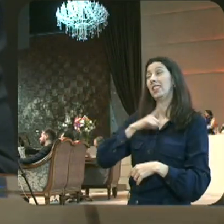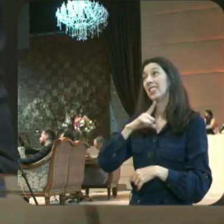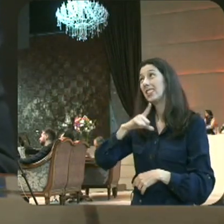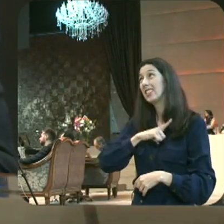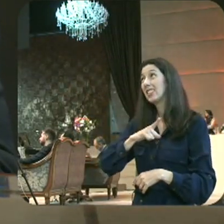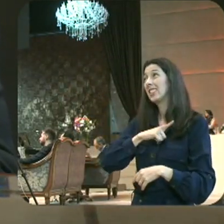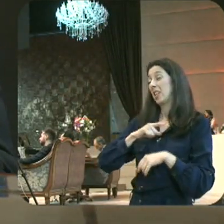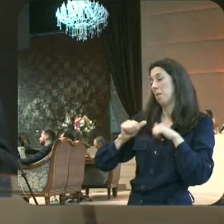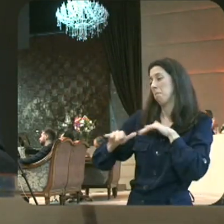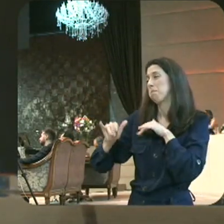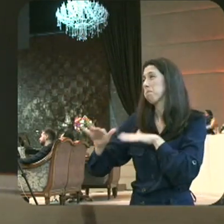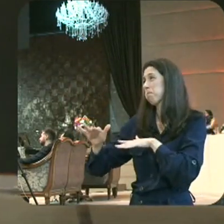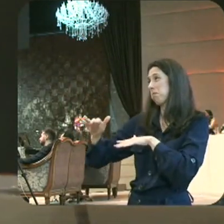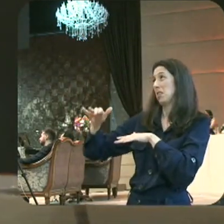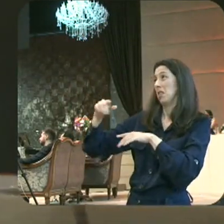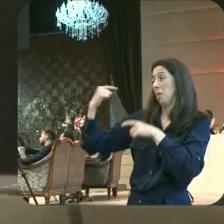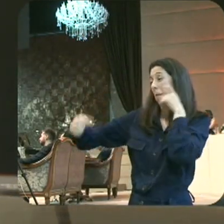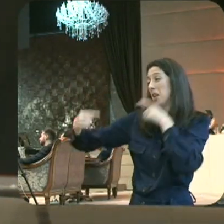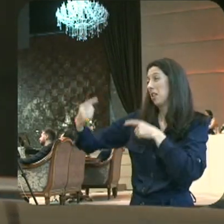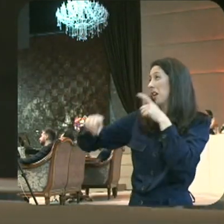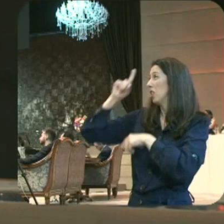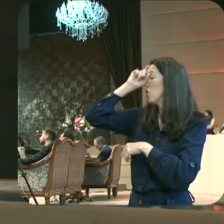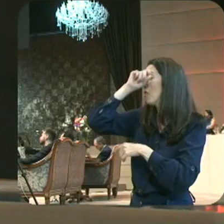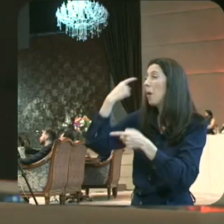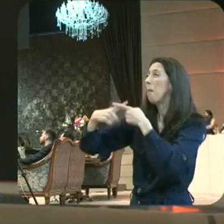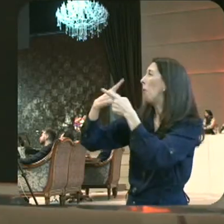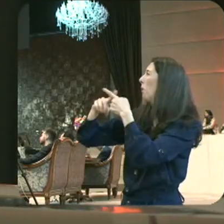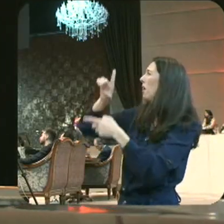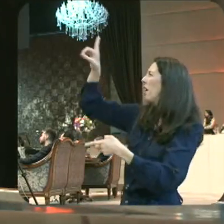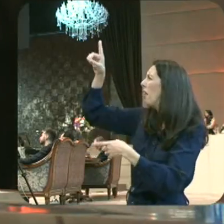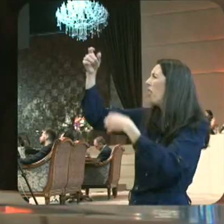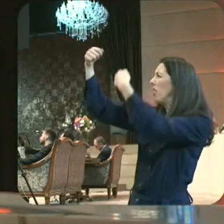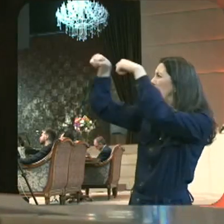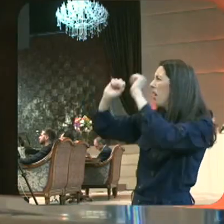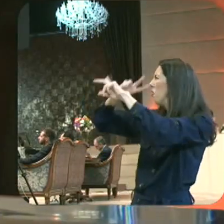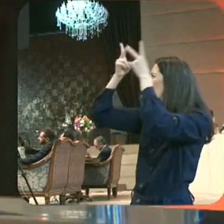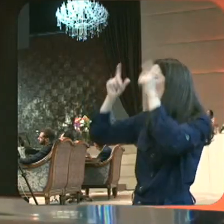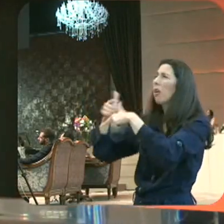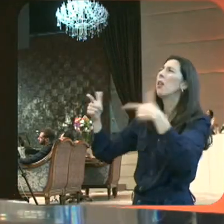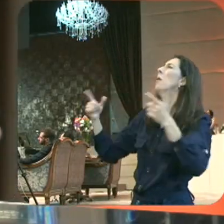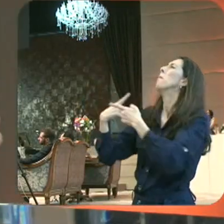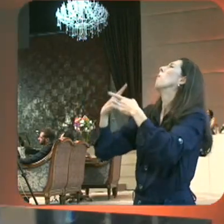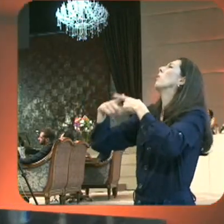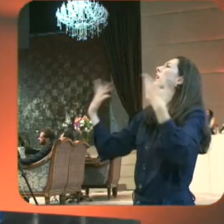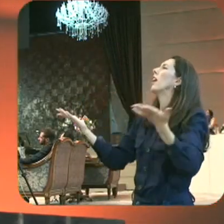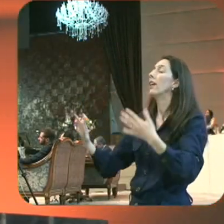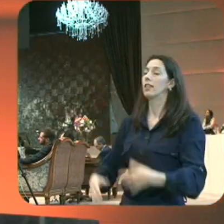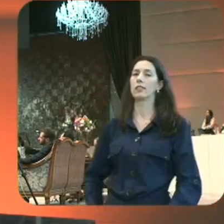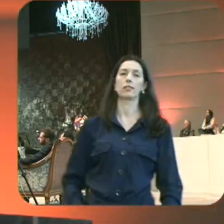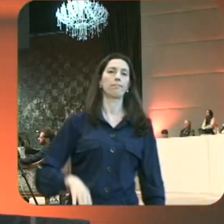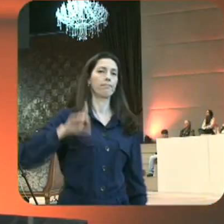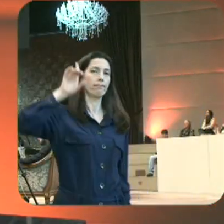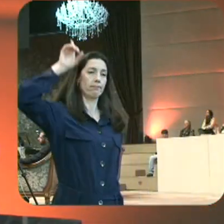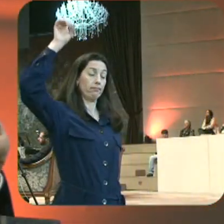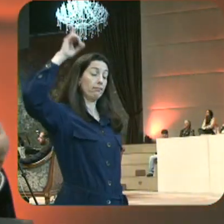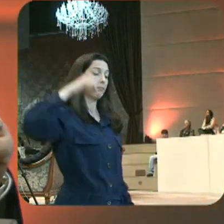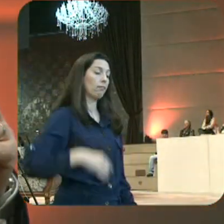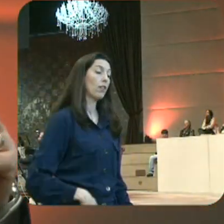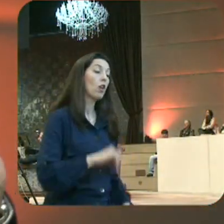para nós. Senhor, por que que o Senhor fez isso conosco? E aí Deus diz assim para Josué: